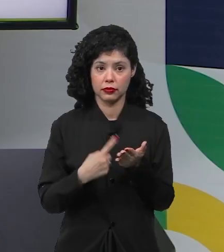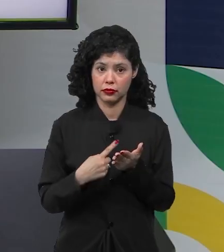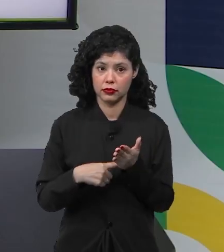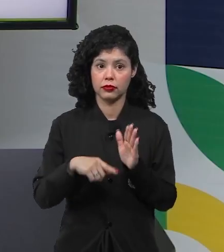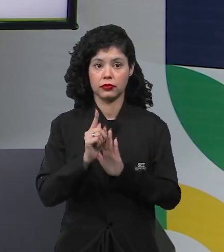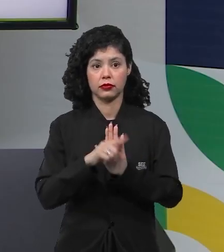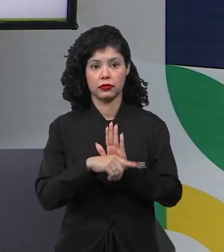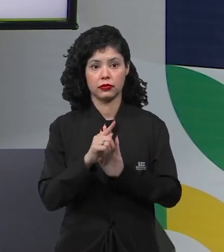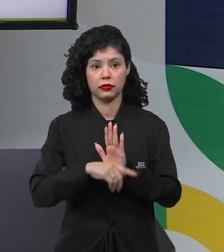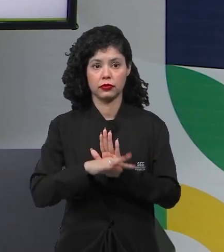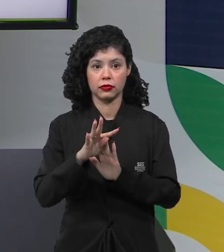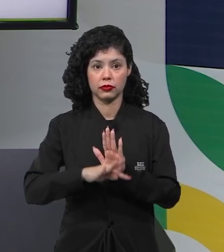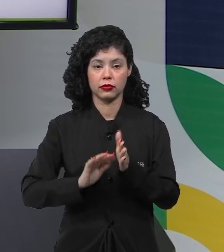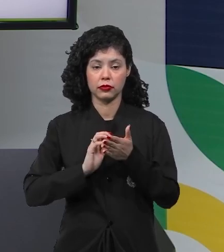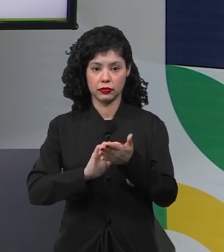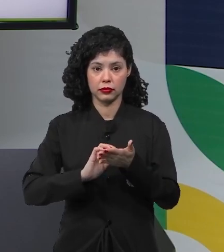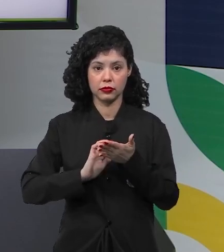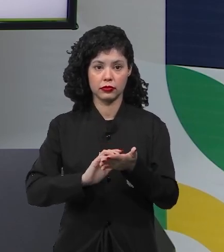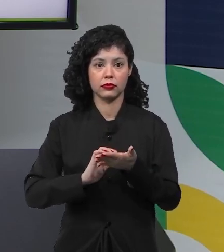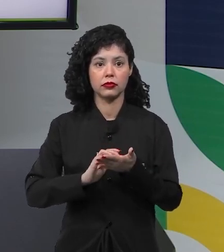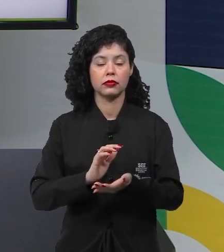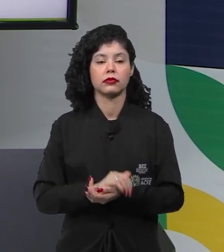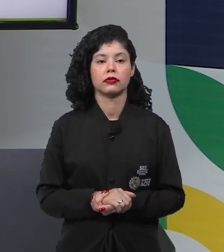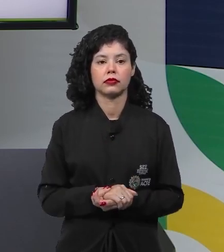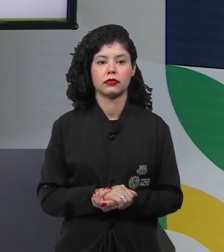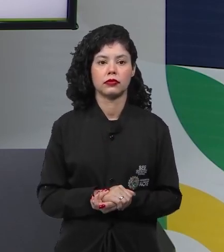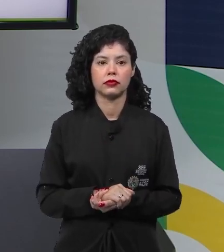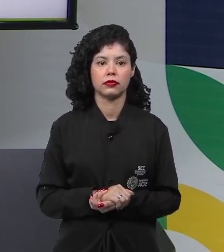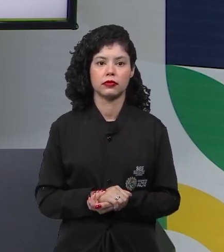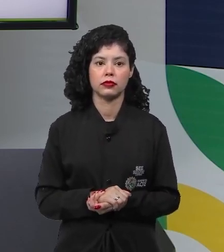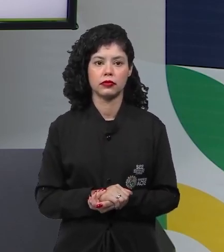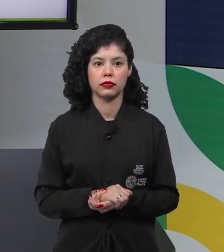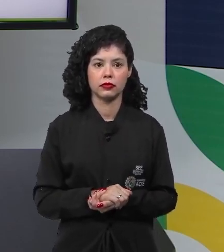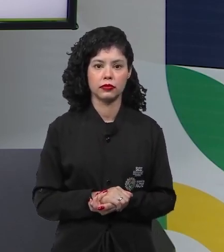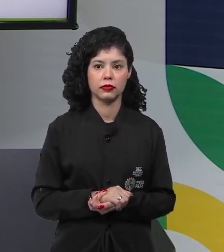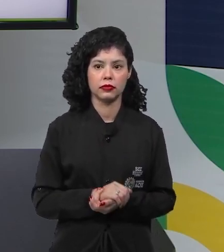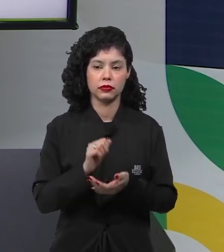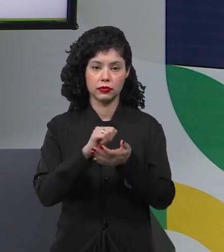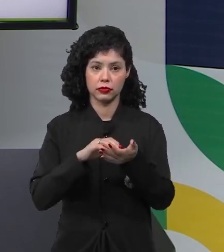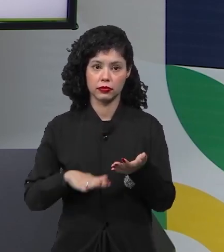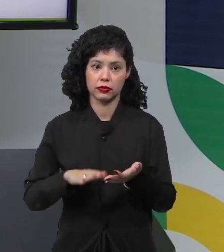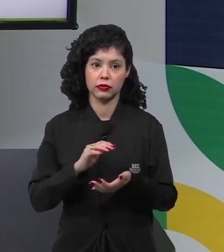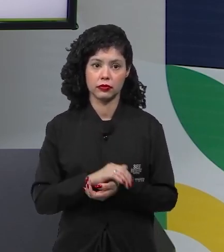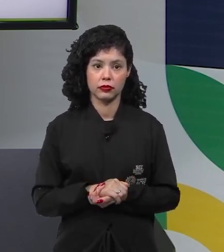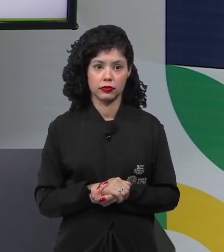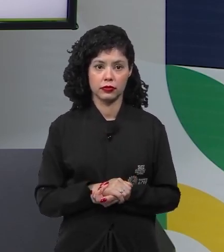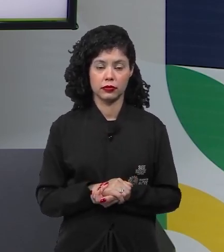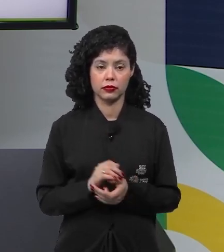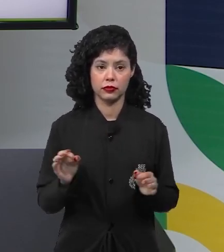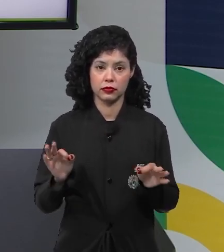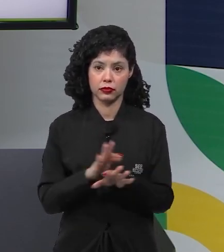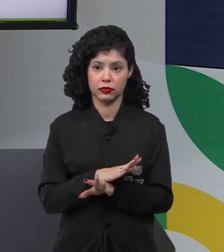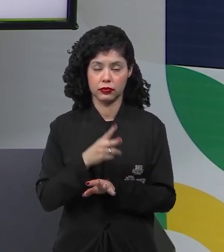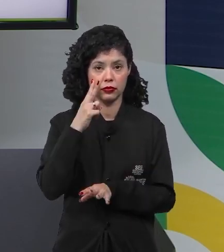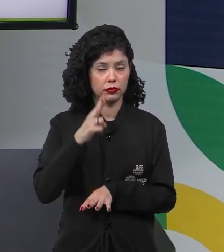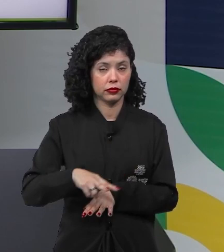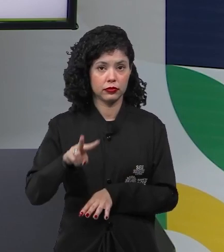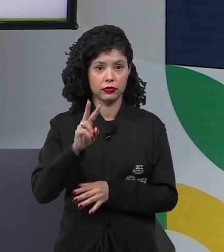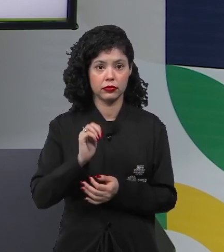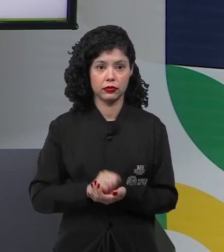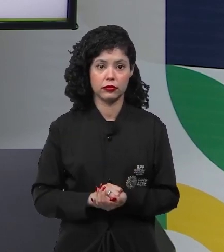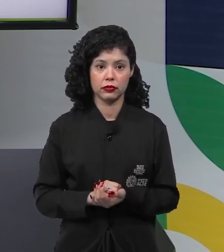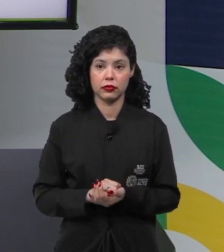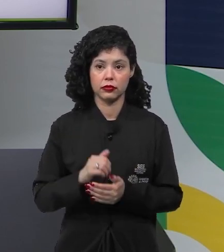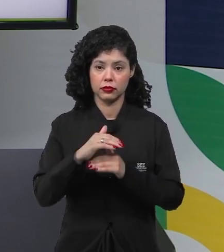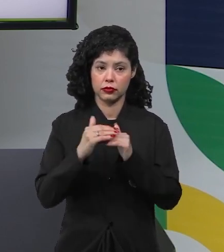considerada um gênero digital. Então vamos agora para as nossas atividades. Acabamos de ver